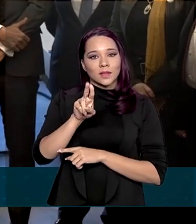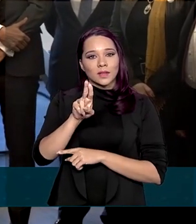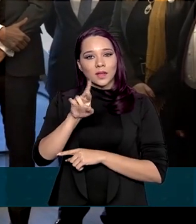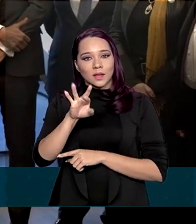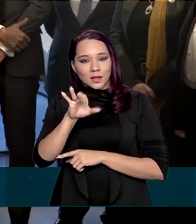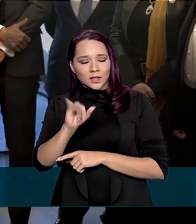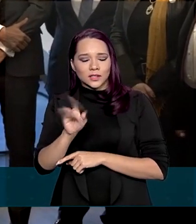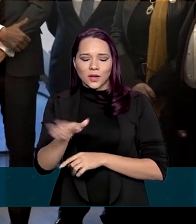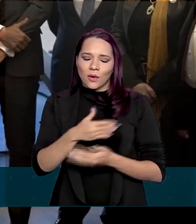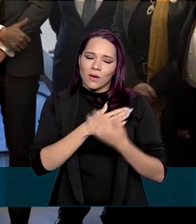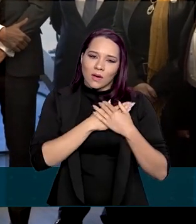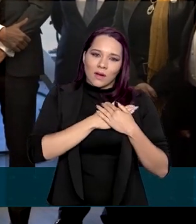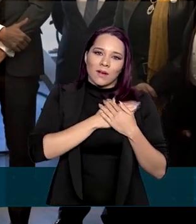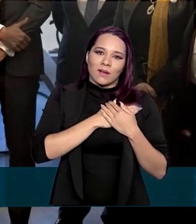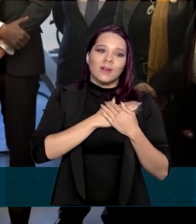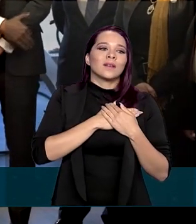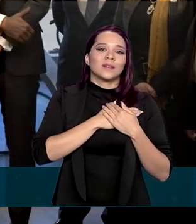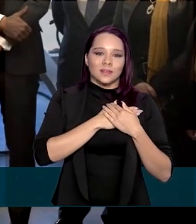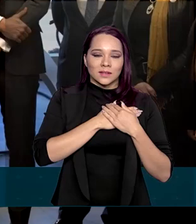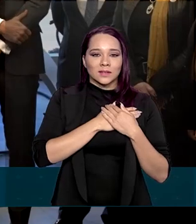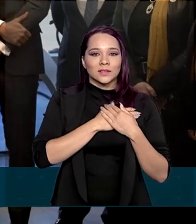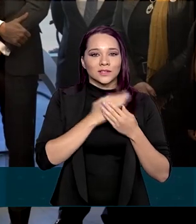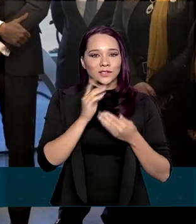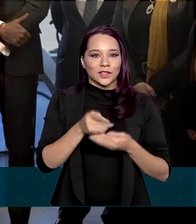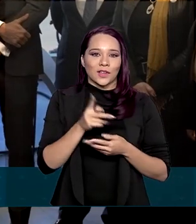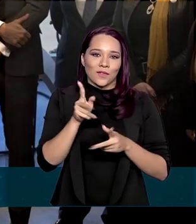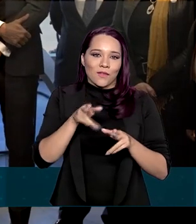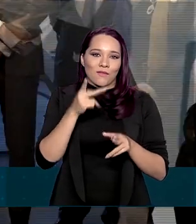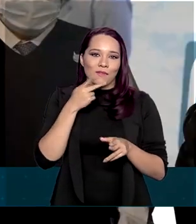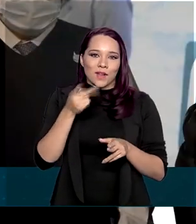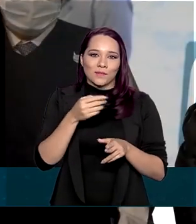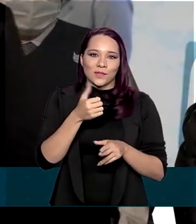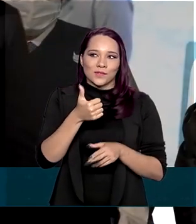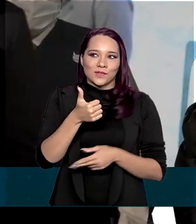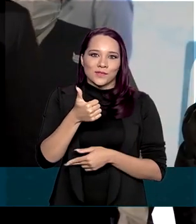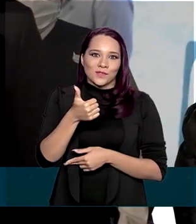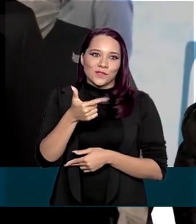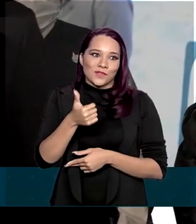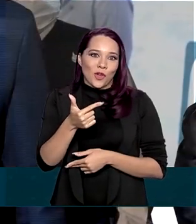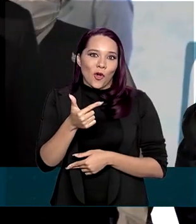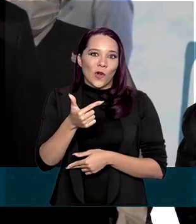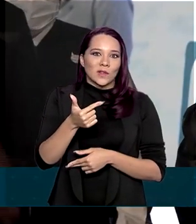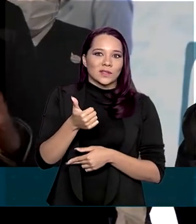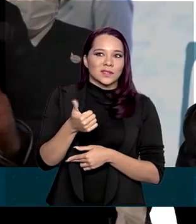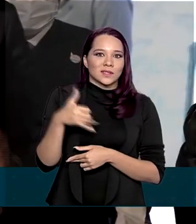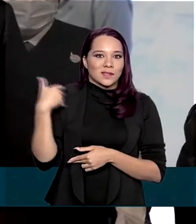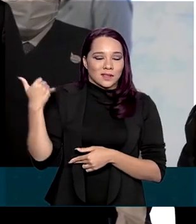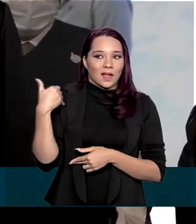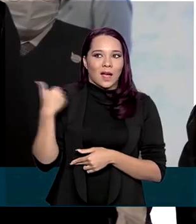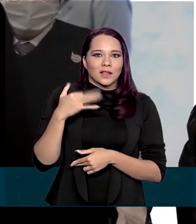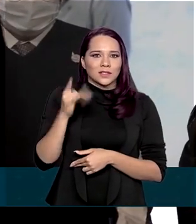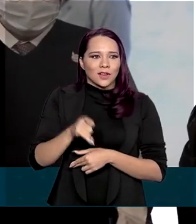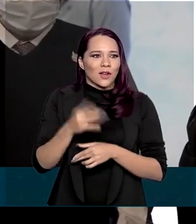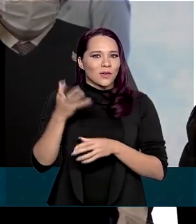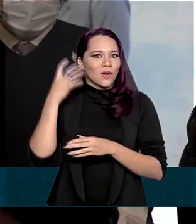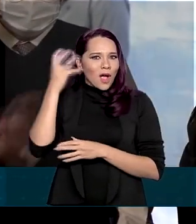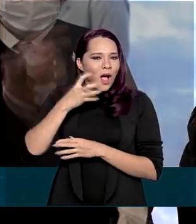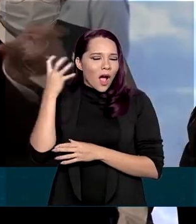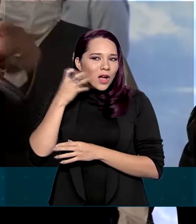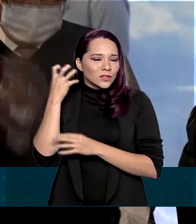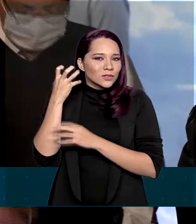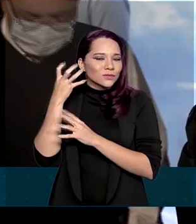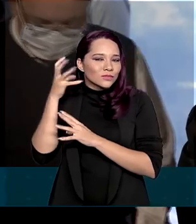coração, ouvia, desde meus 12, 13 anos de idade, ouvia a Rádio Bandeirantes com um radinho de pilha, lá